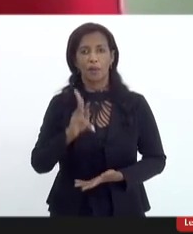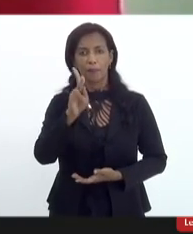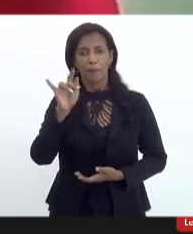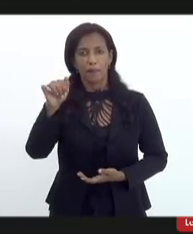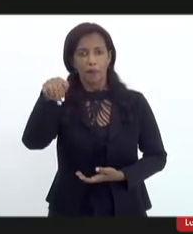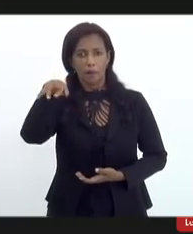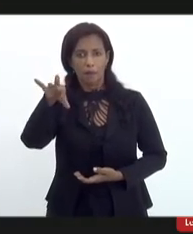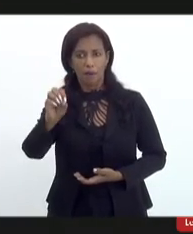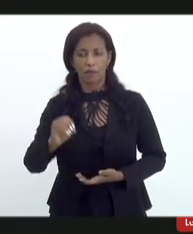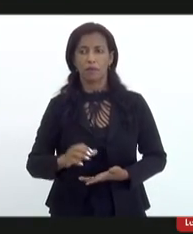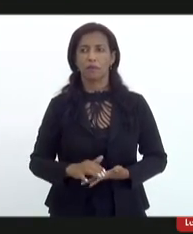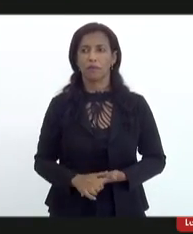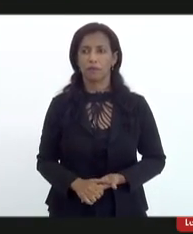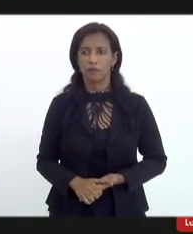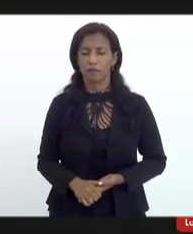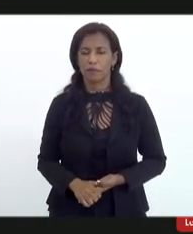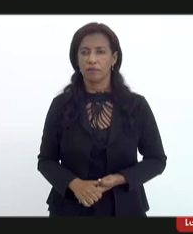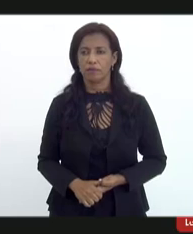Jogum.